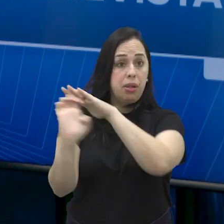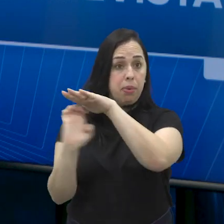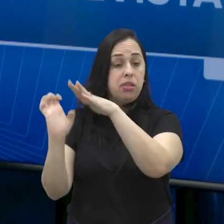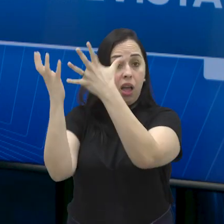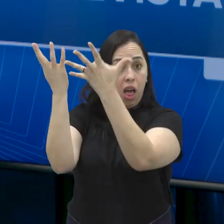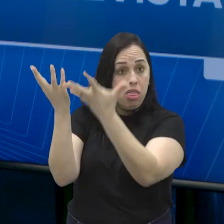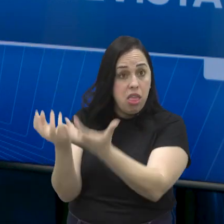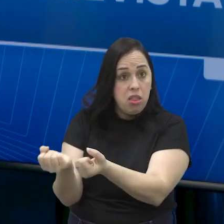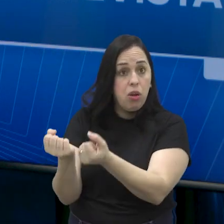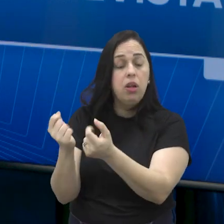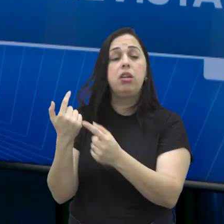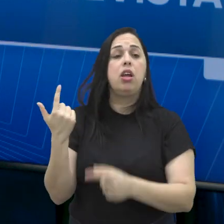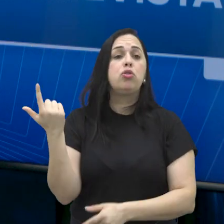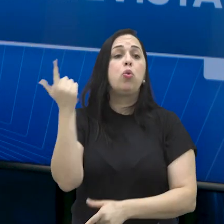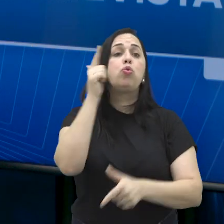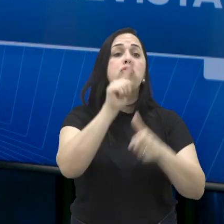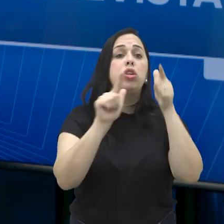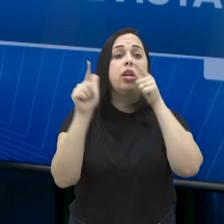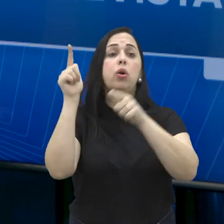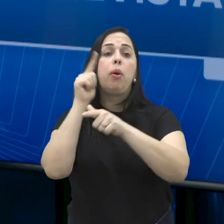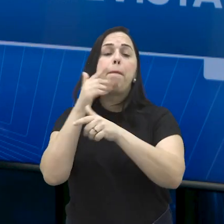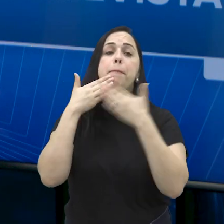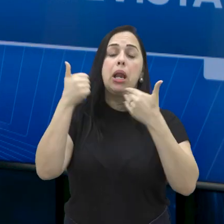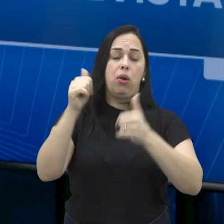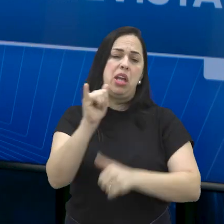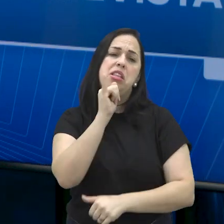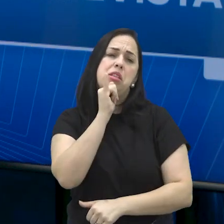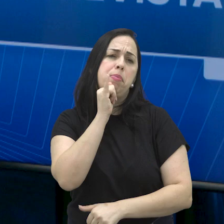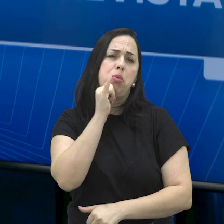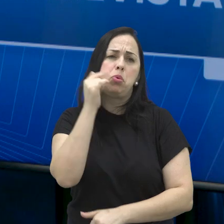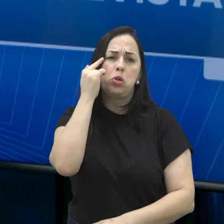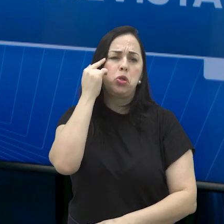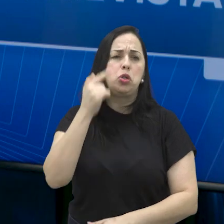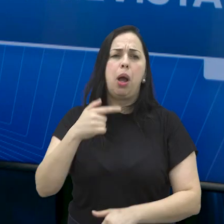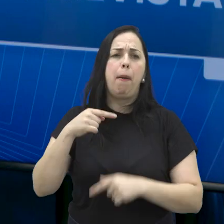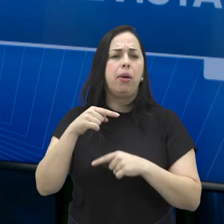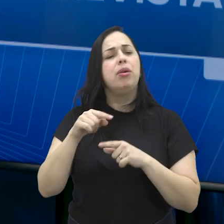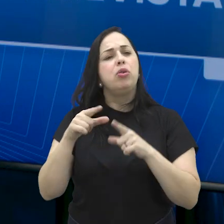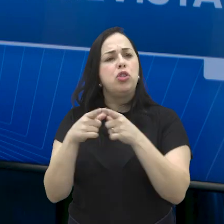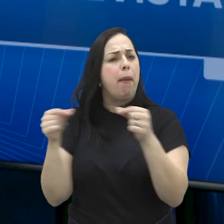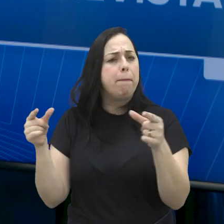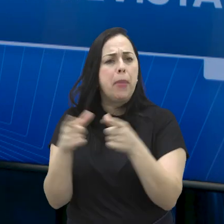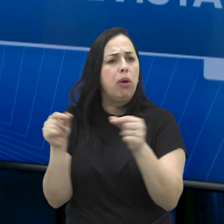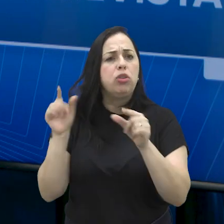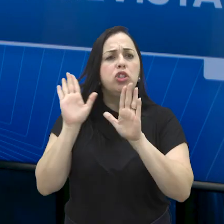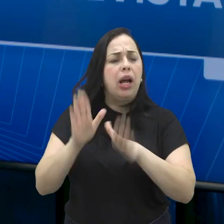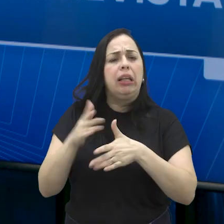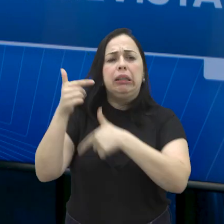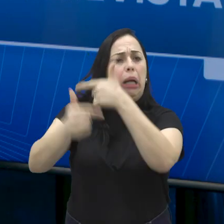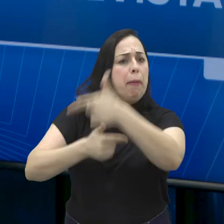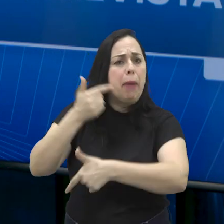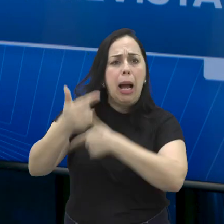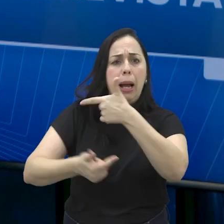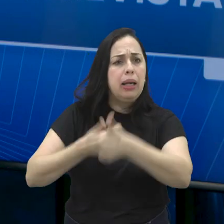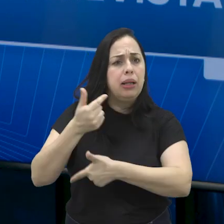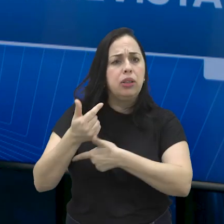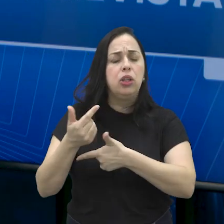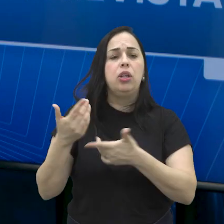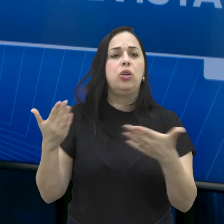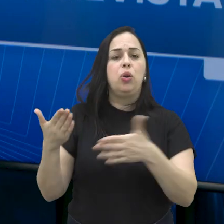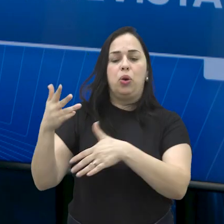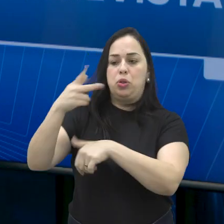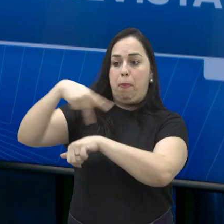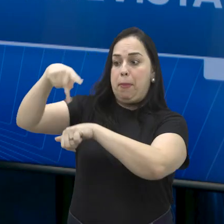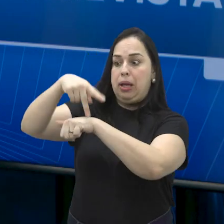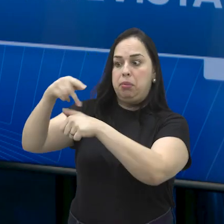bom, eles conseguiram melhorar. O Japão é um exemplo clássico disso. Eles atuam nesse tipo de jornada e hoje são um dos países